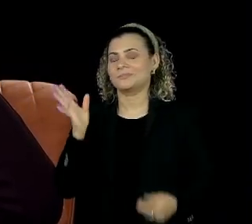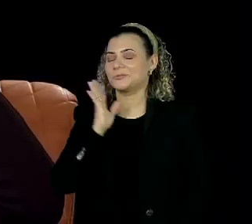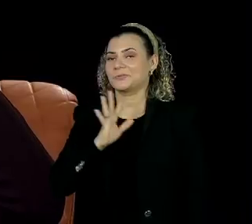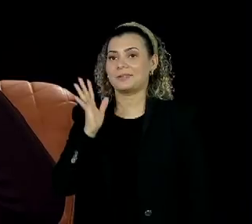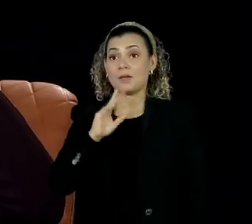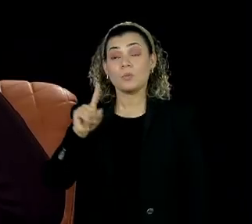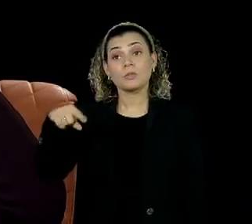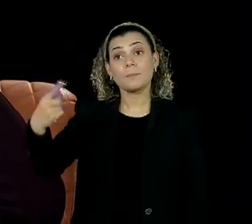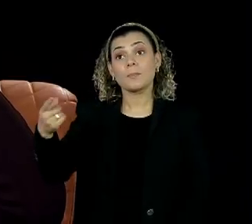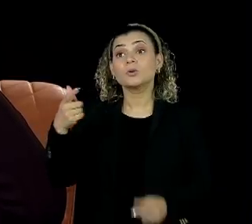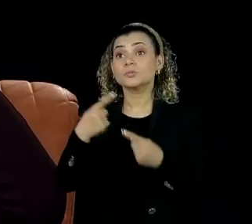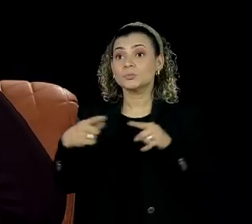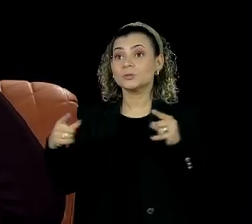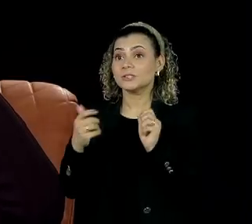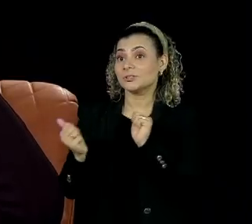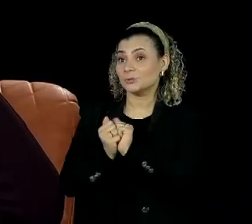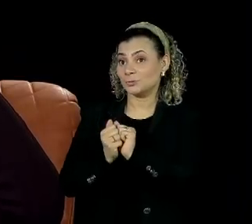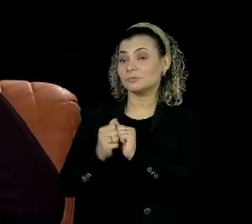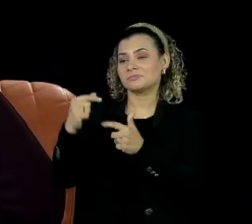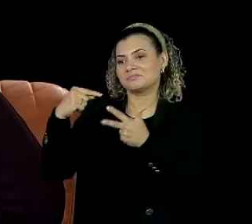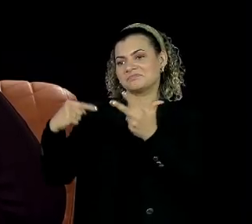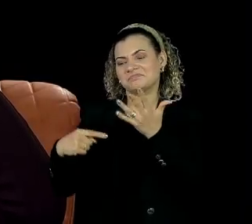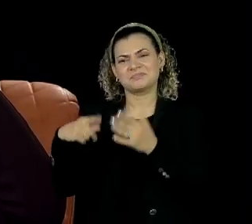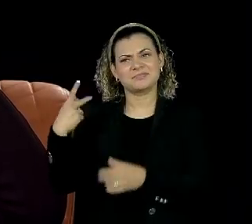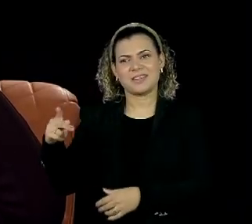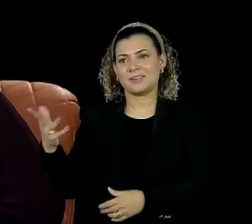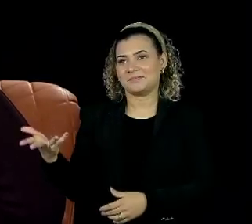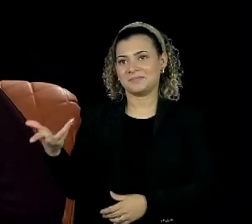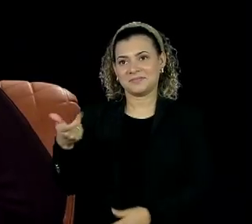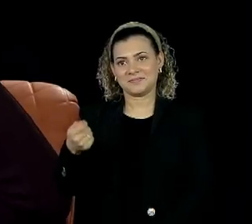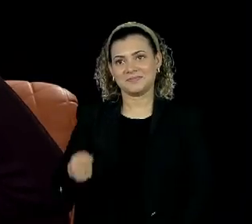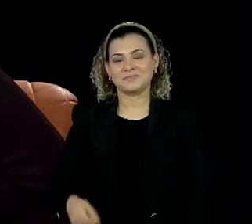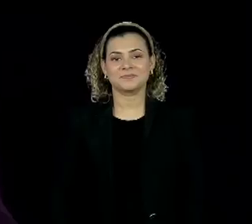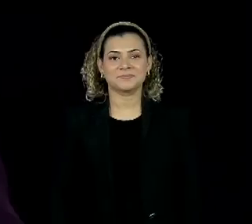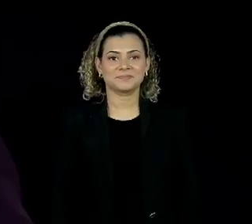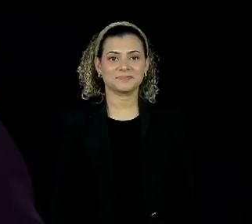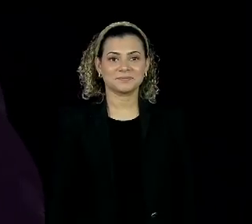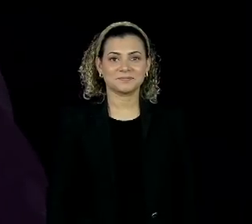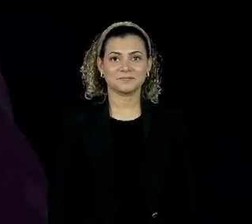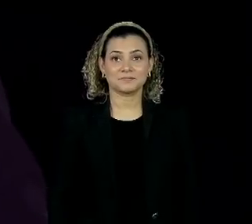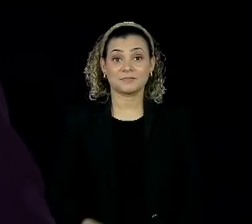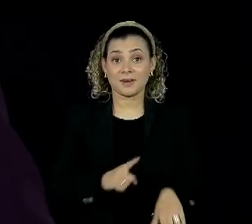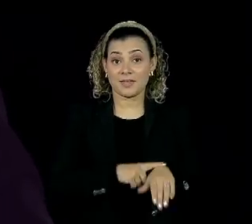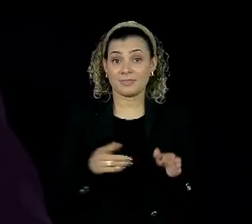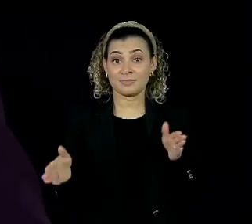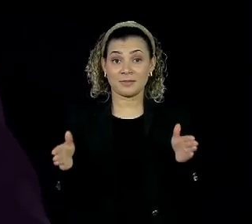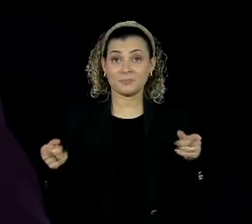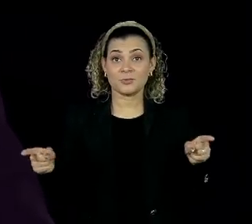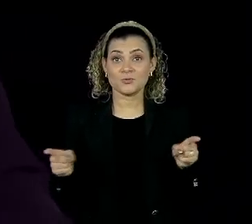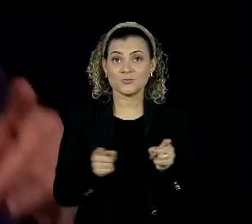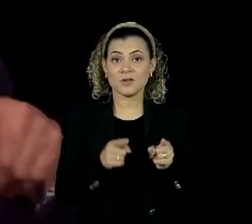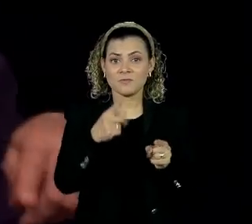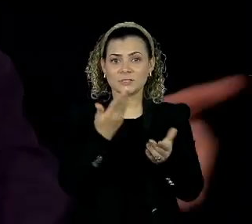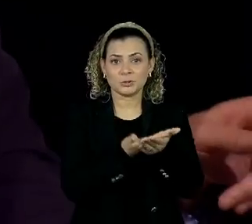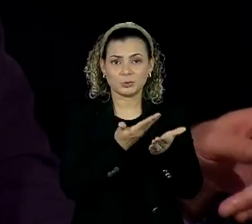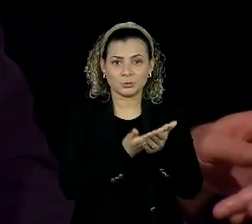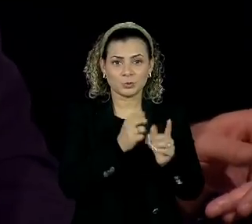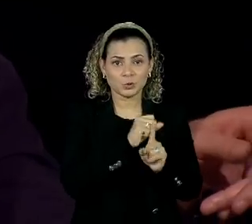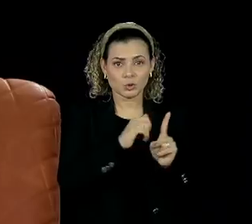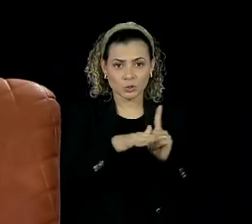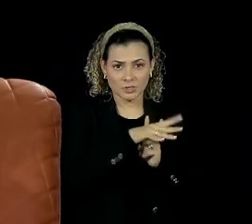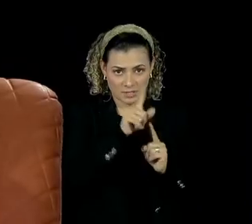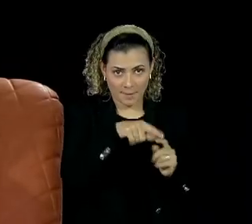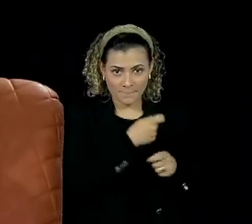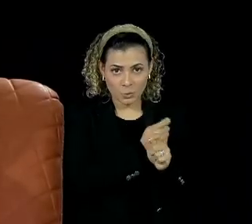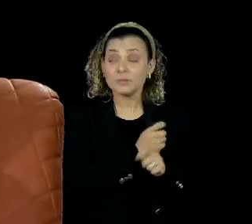outras músicas juntos, eu e Lenine. Eu acho o Lenine genial. No curto período que você estudou Sociologia, foi lá na PUC? Foi.